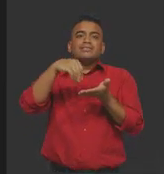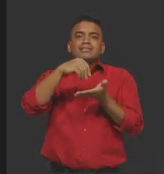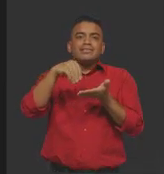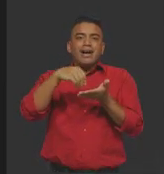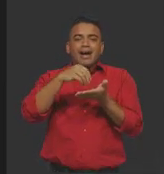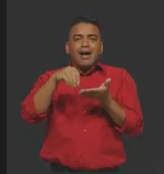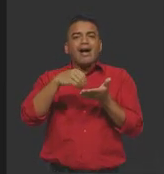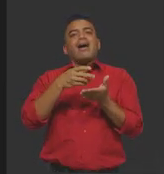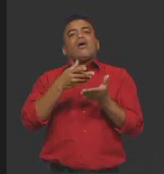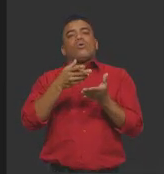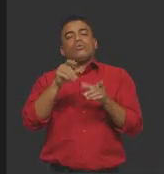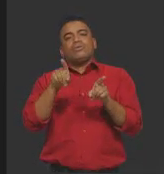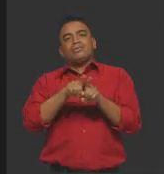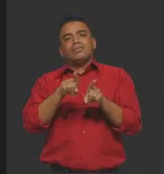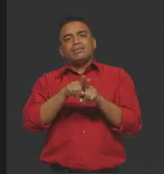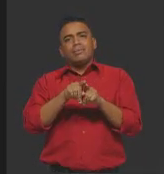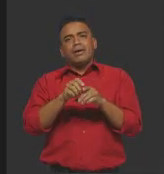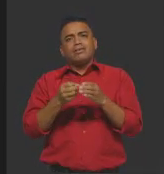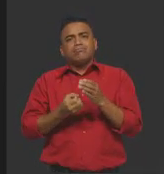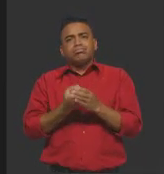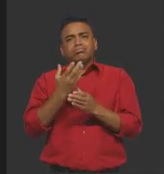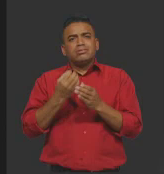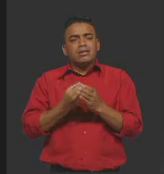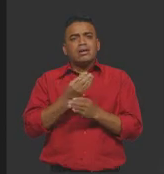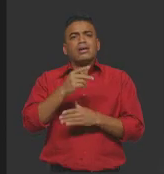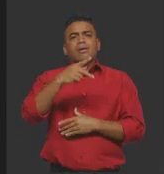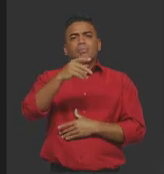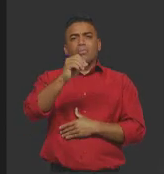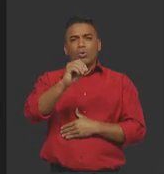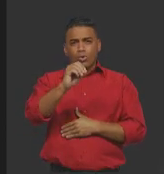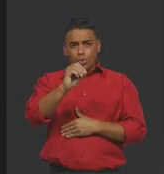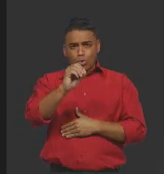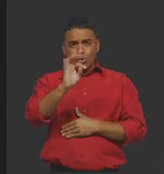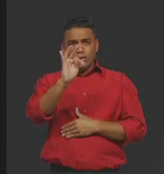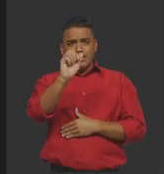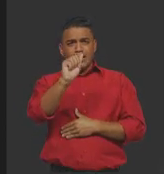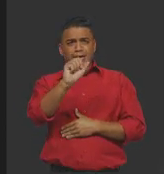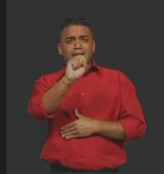de potássio nos rins. Sódio e potássio.